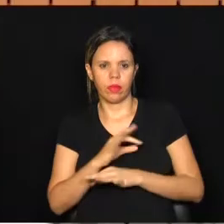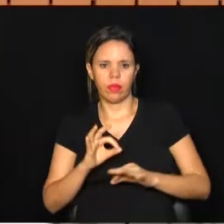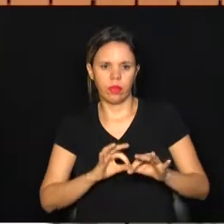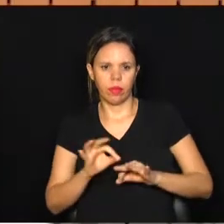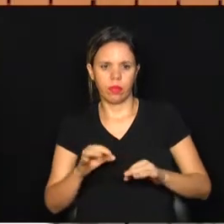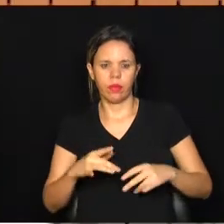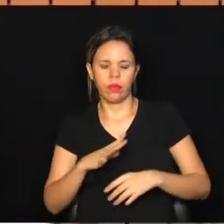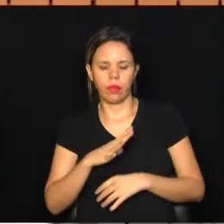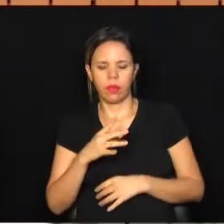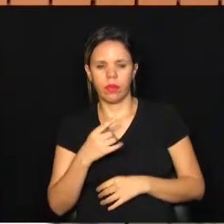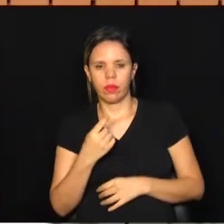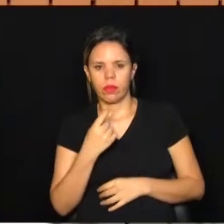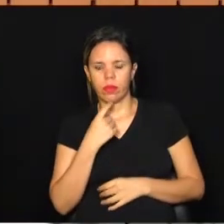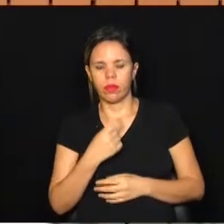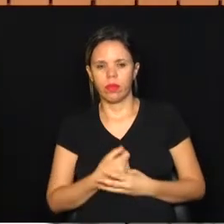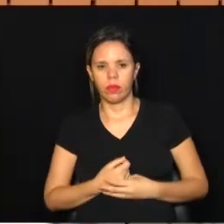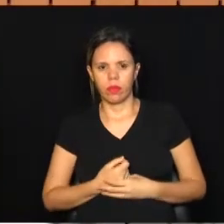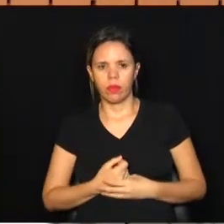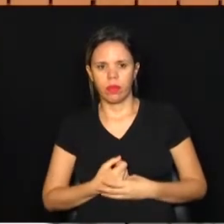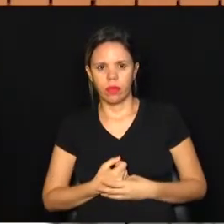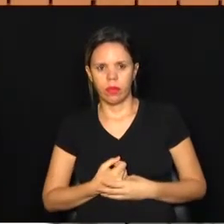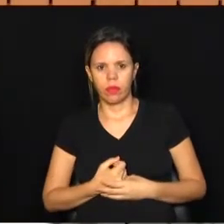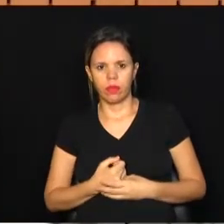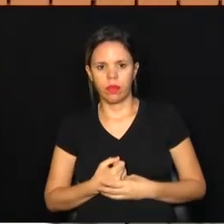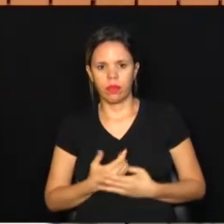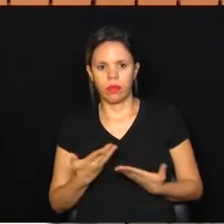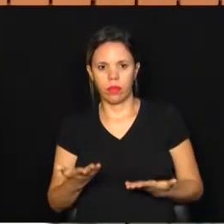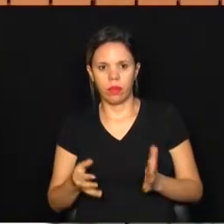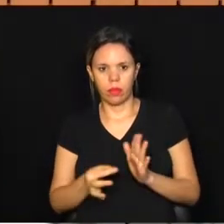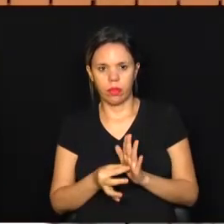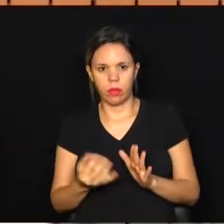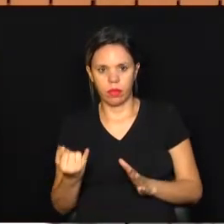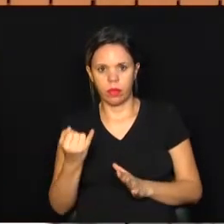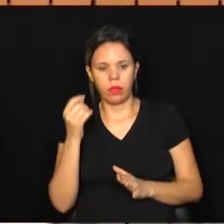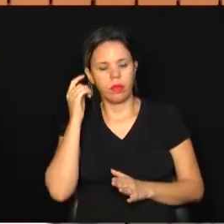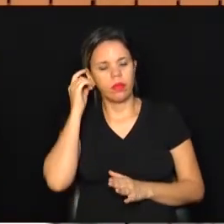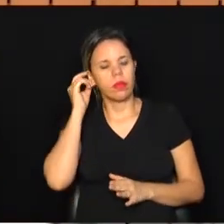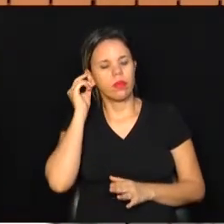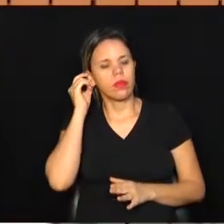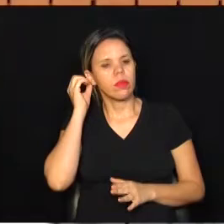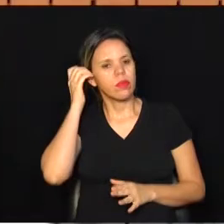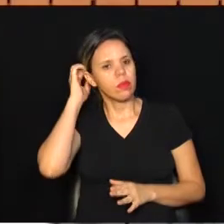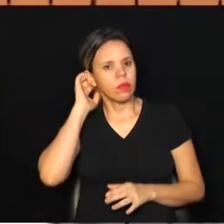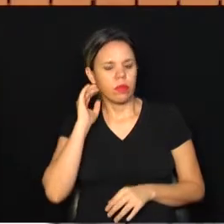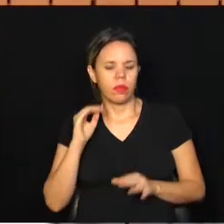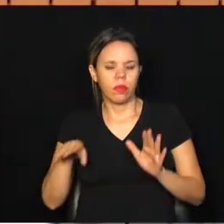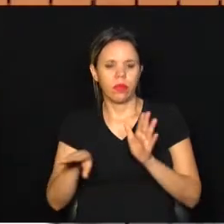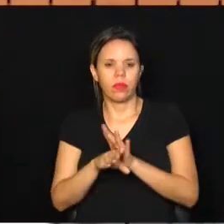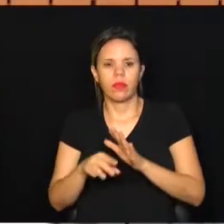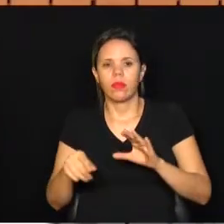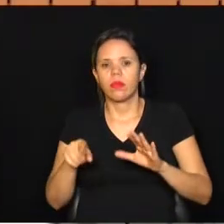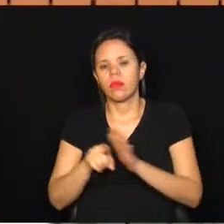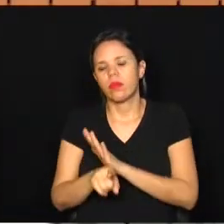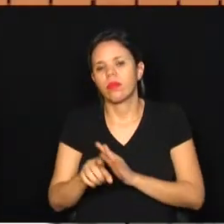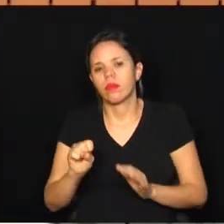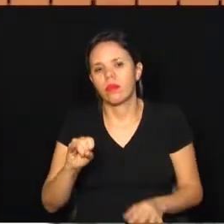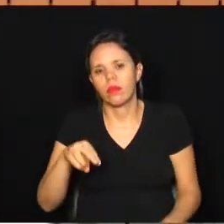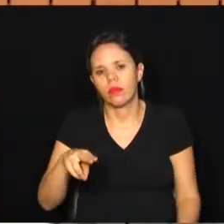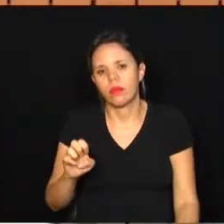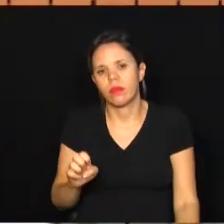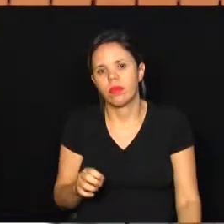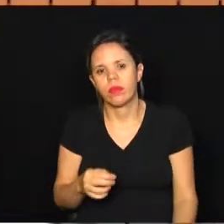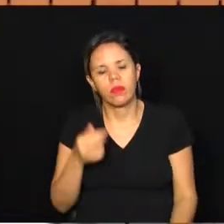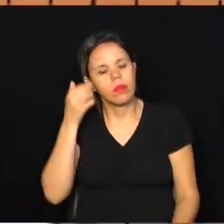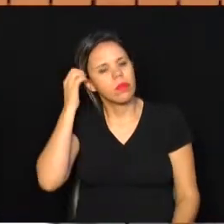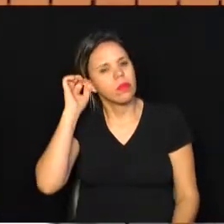Planejamento, e as suas considerações são muito importantes. Chegou mais uma pergunta aqui da Simone,